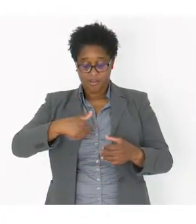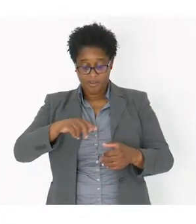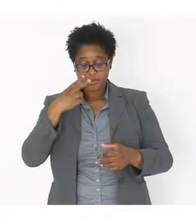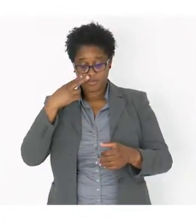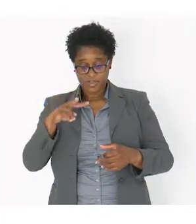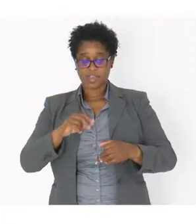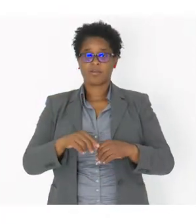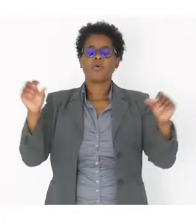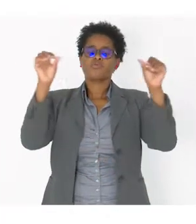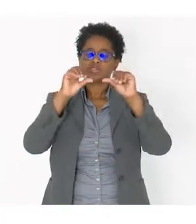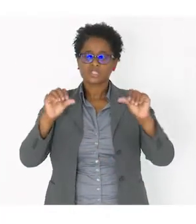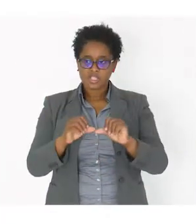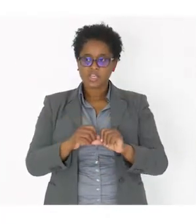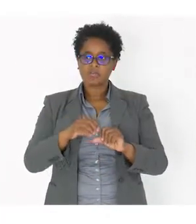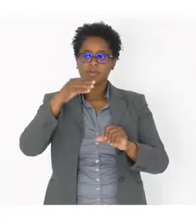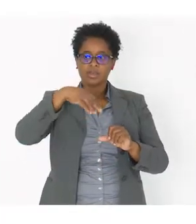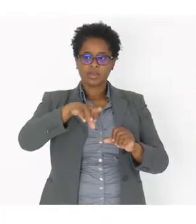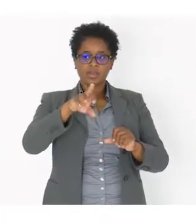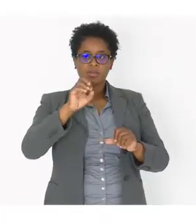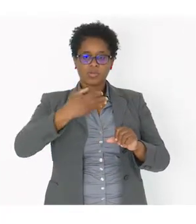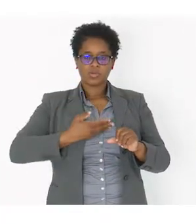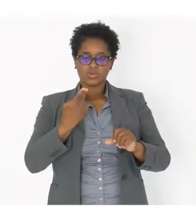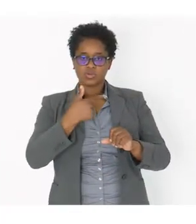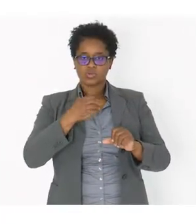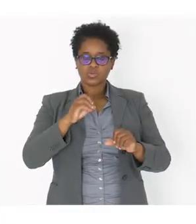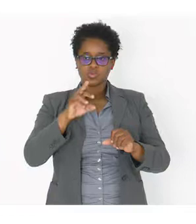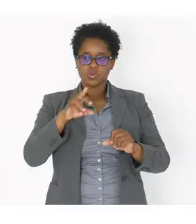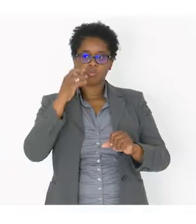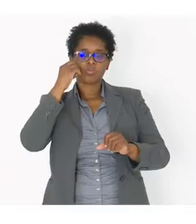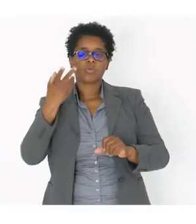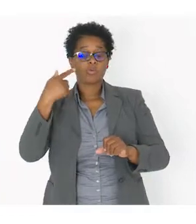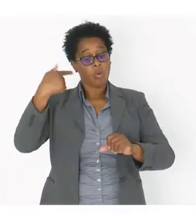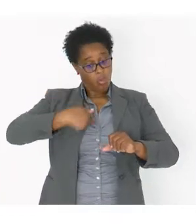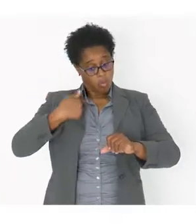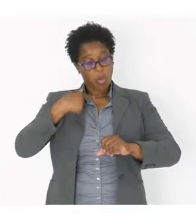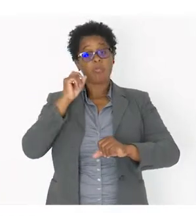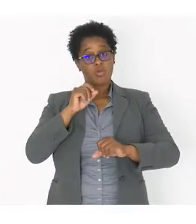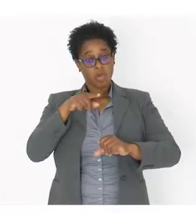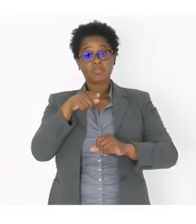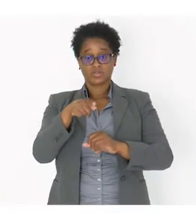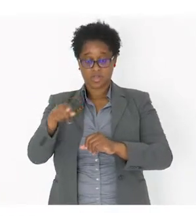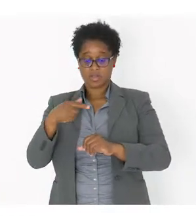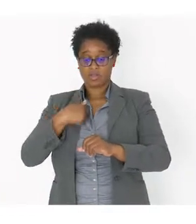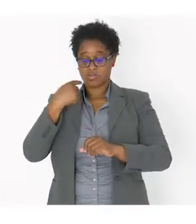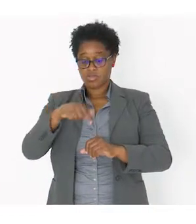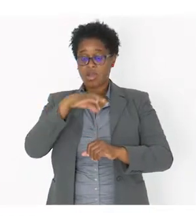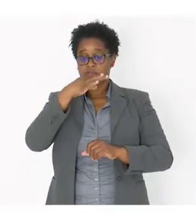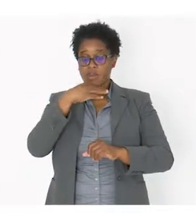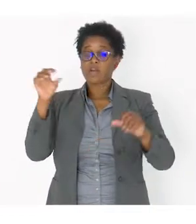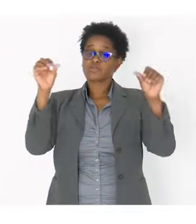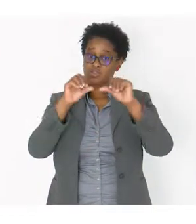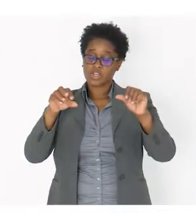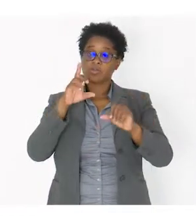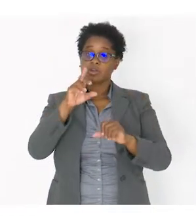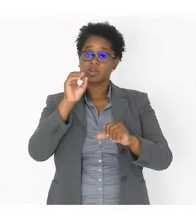Vejamos. O sistema reprodutor, como o próprio nome indica, estou a falar do sistema reprodutor